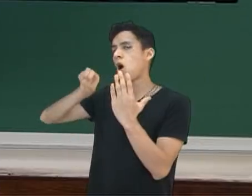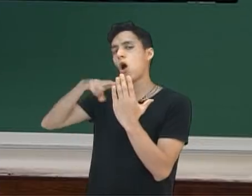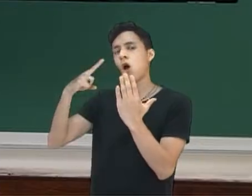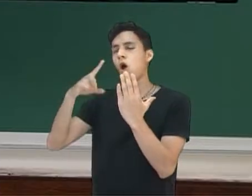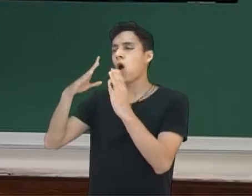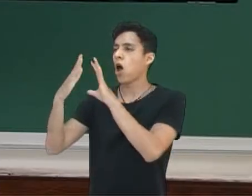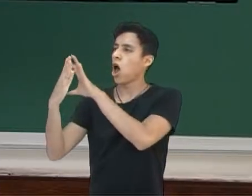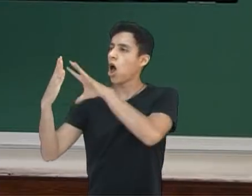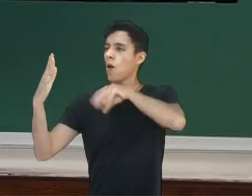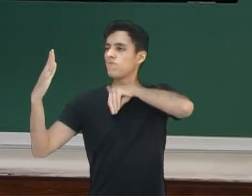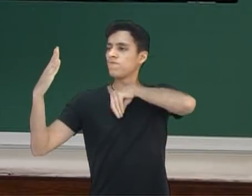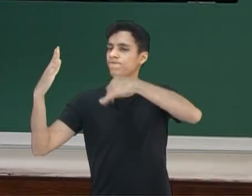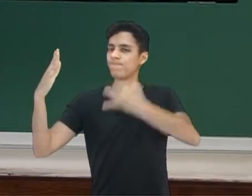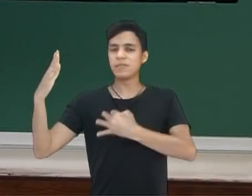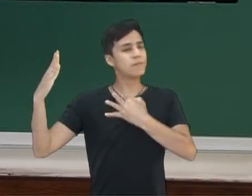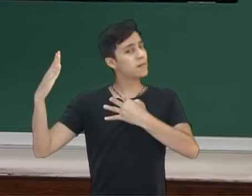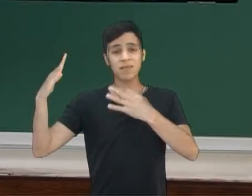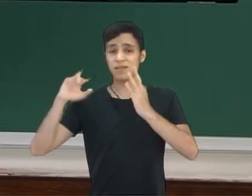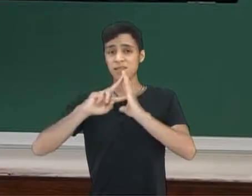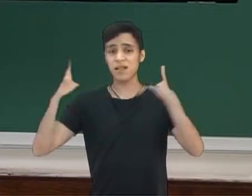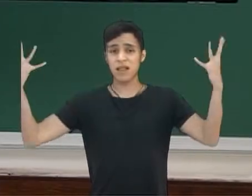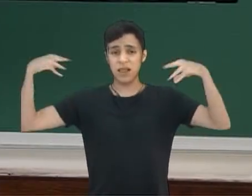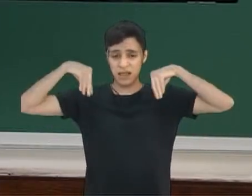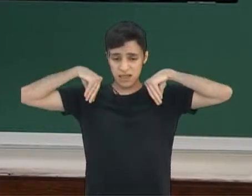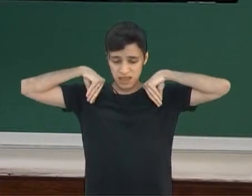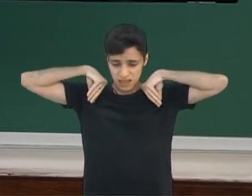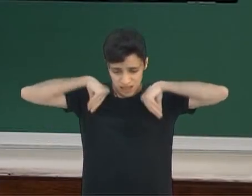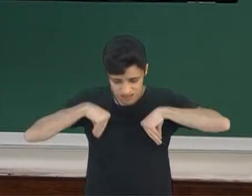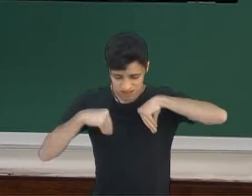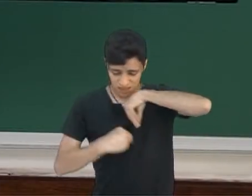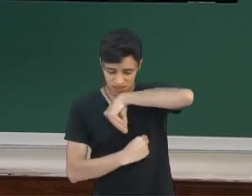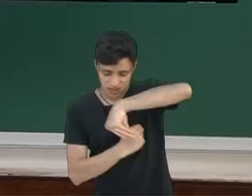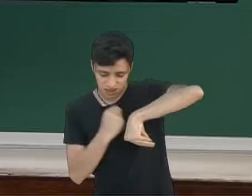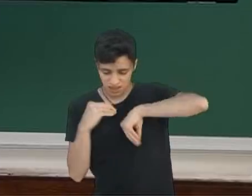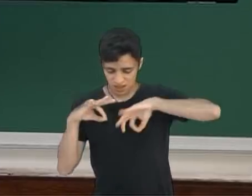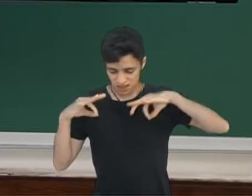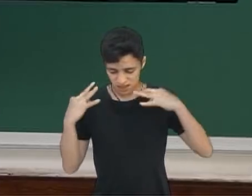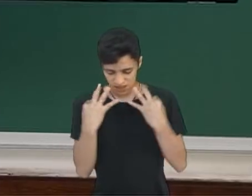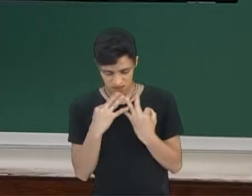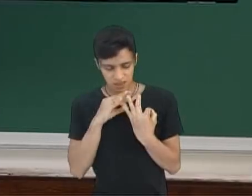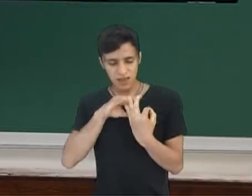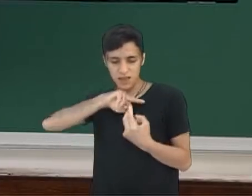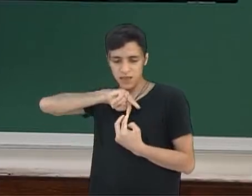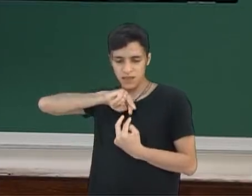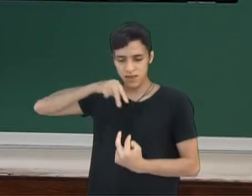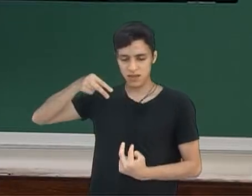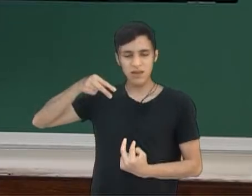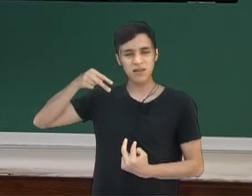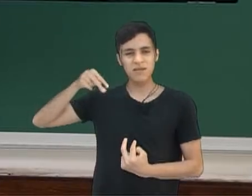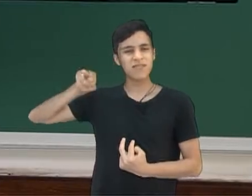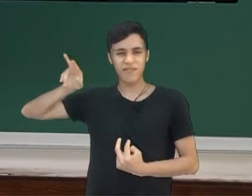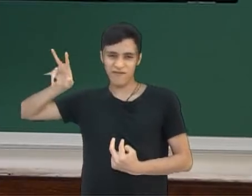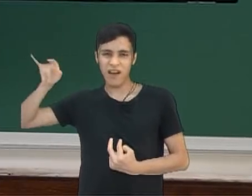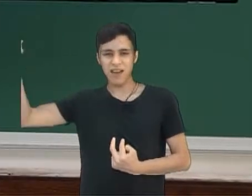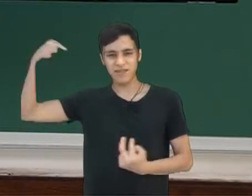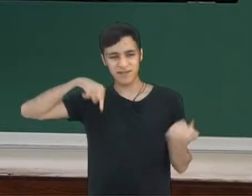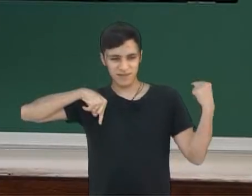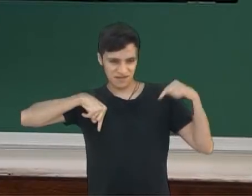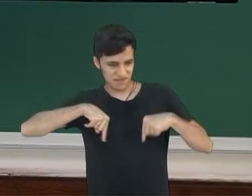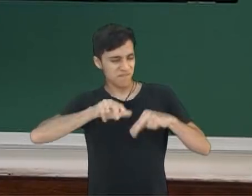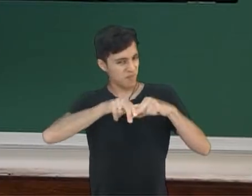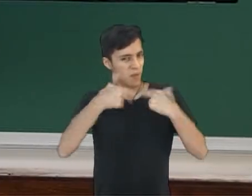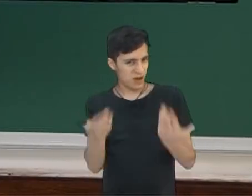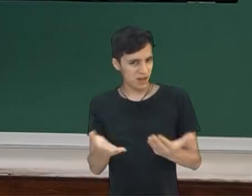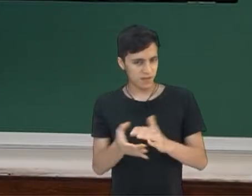uma mistura genética das nossas duas famílias, tá? Porque nós herdamos material genético dos dois,